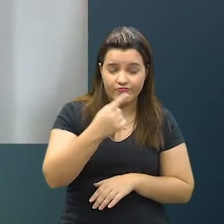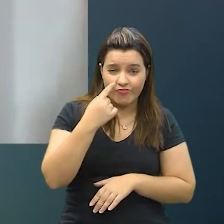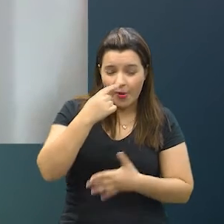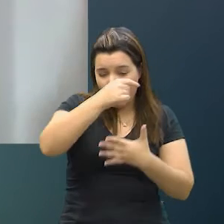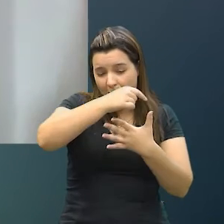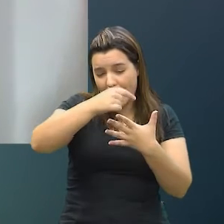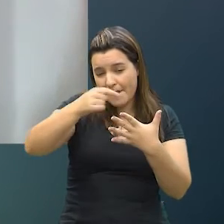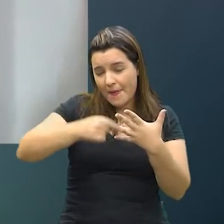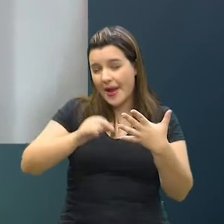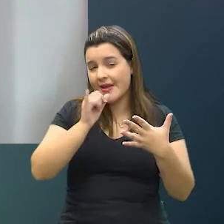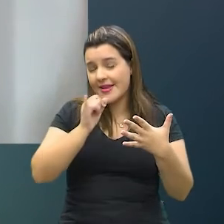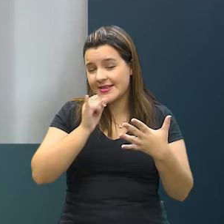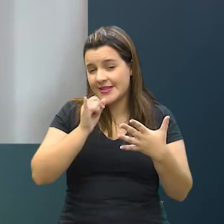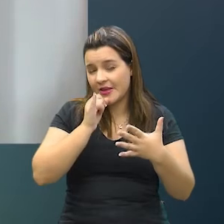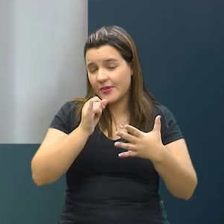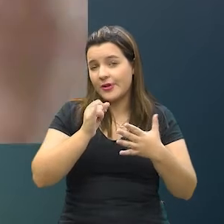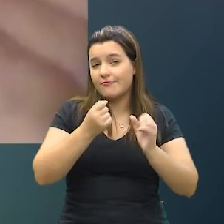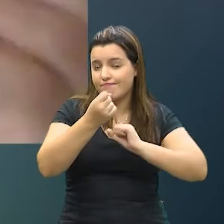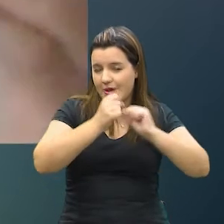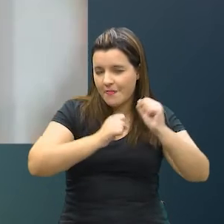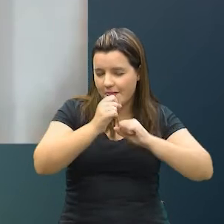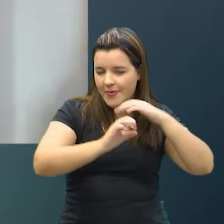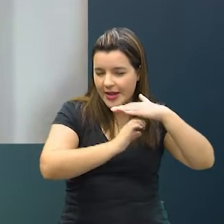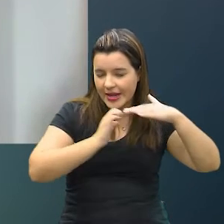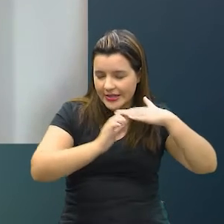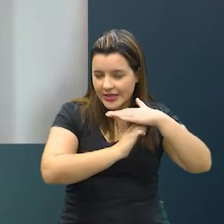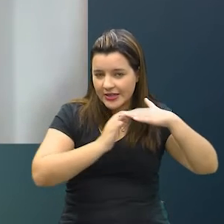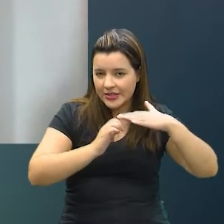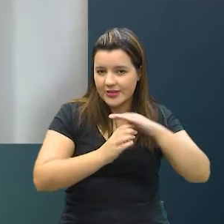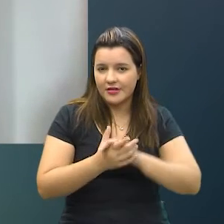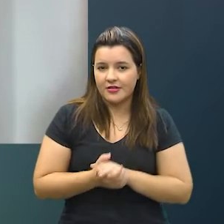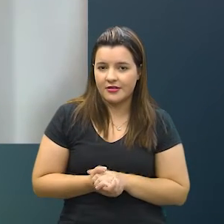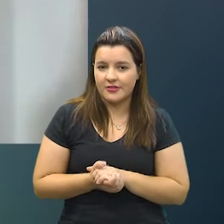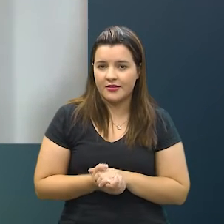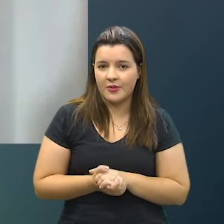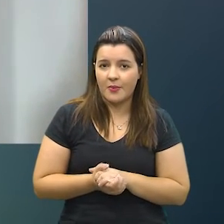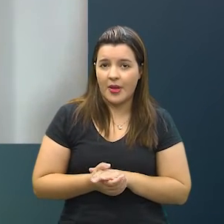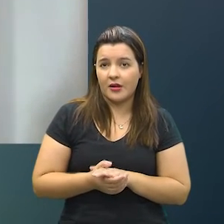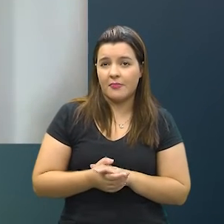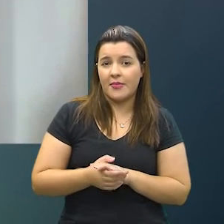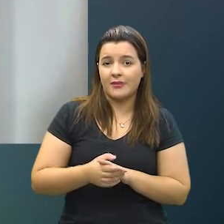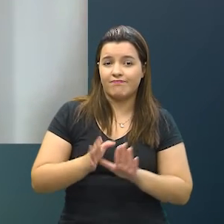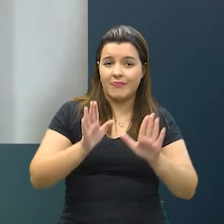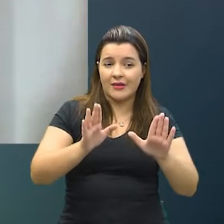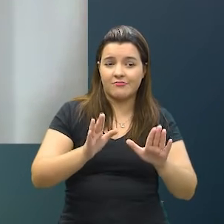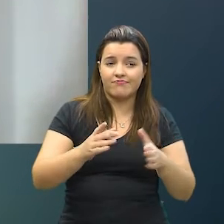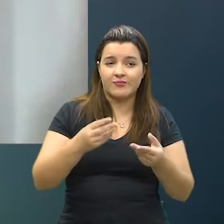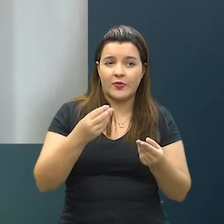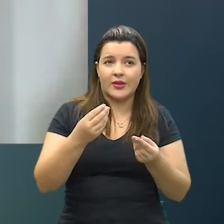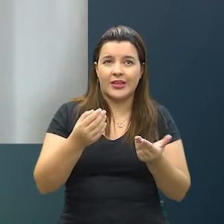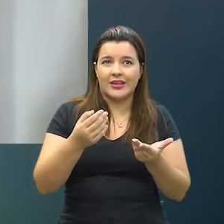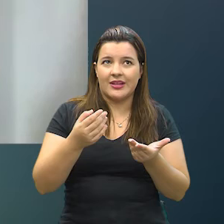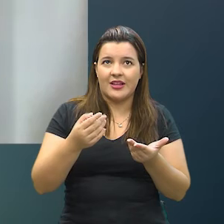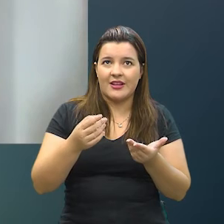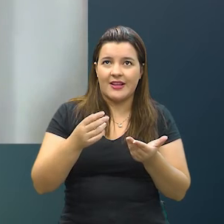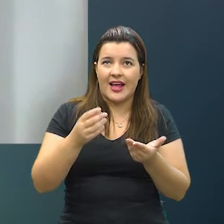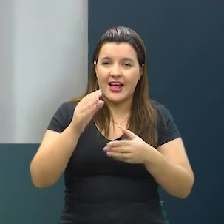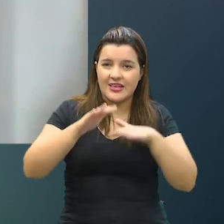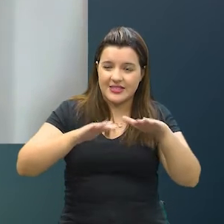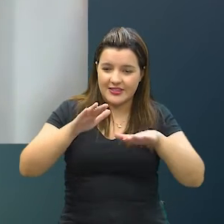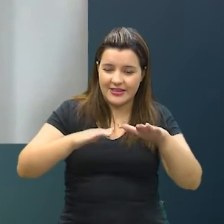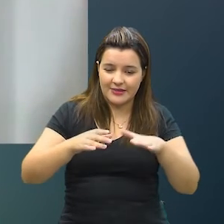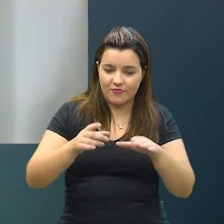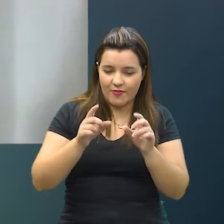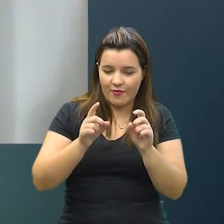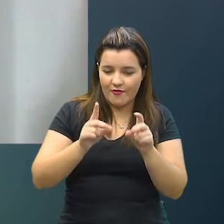né, ela ter não necessariamente o produto dela final digitalizado, mas ter uma forma de se